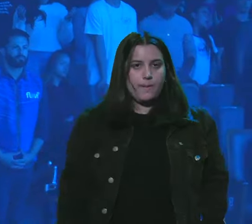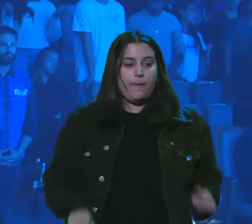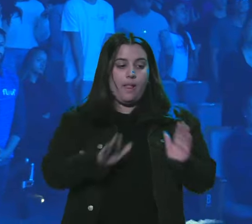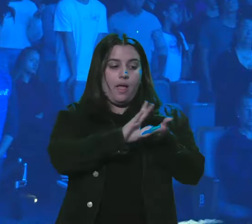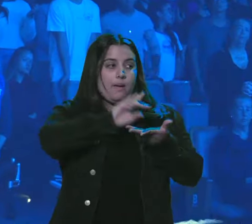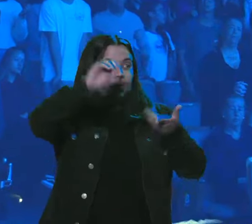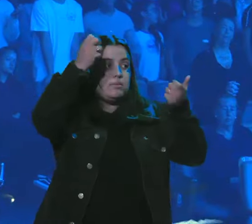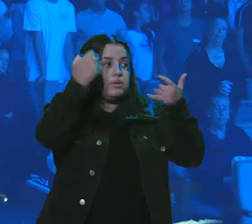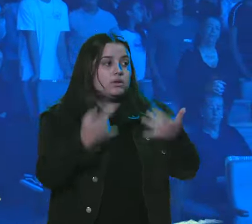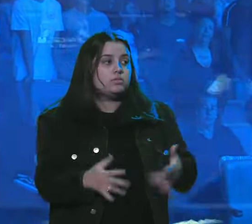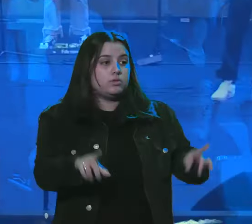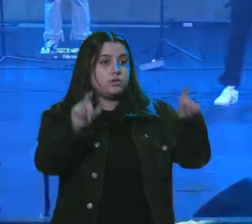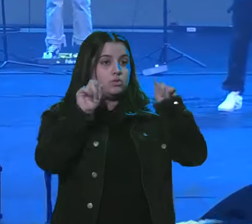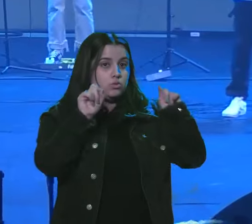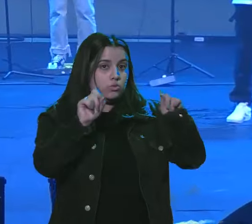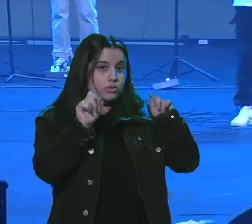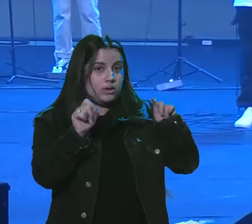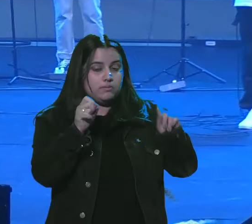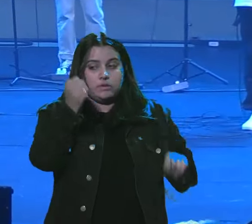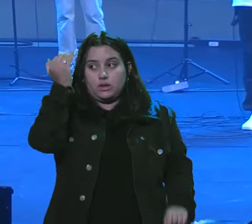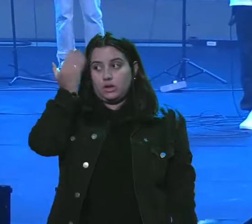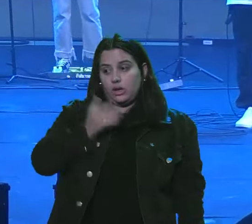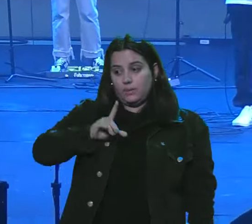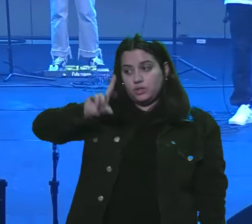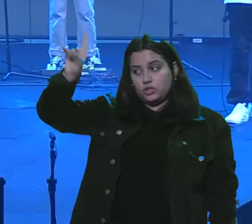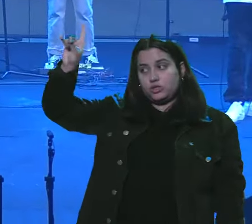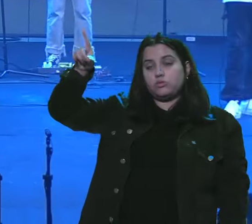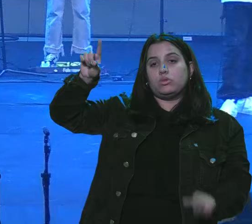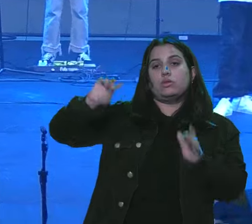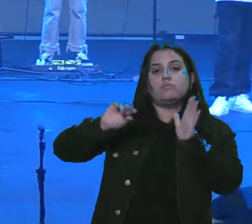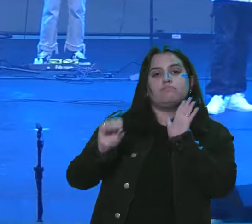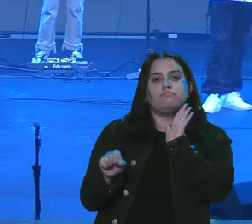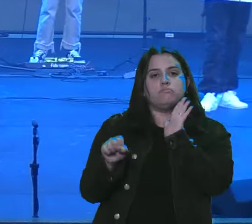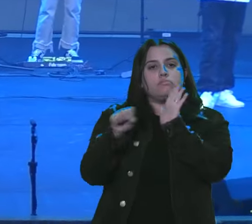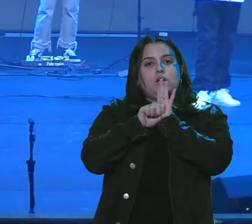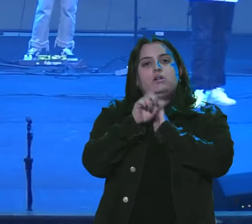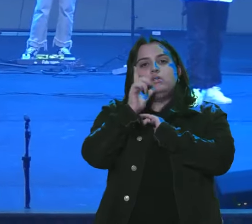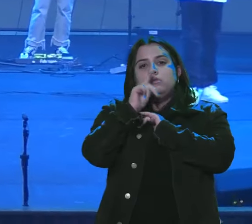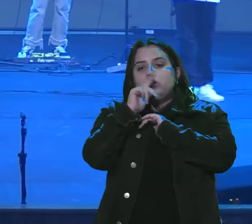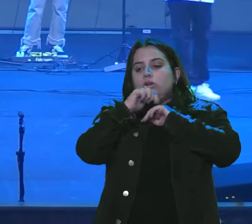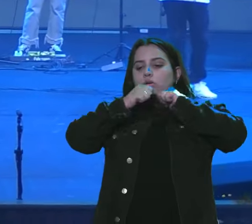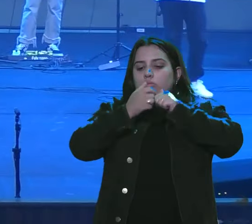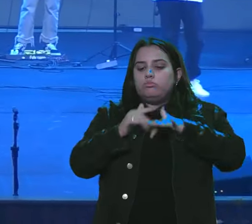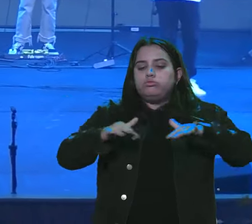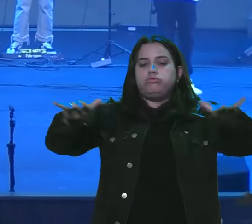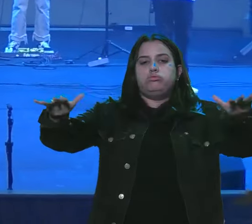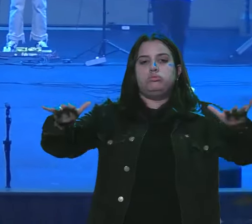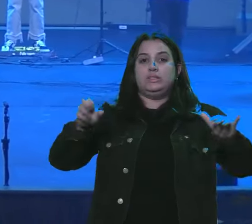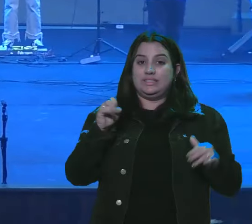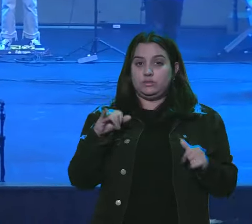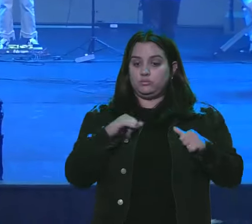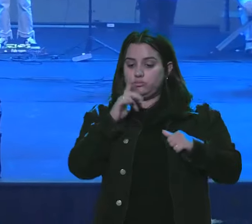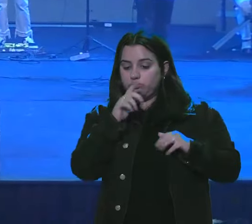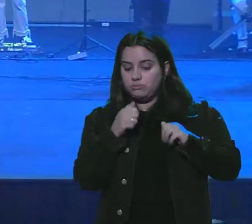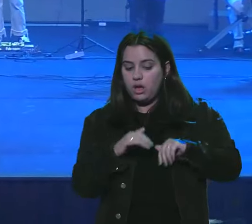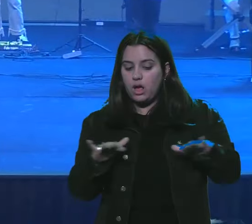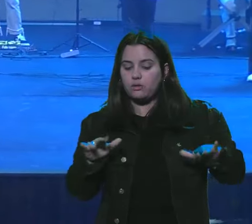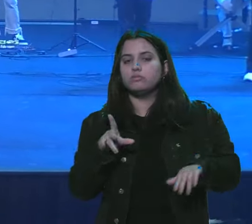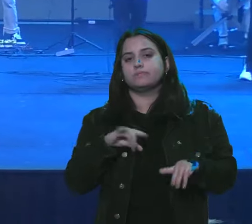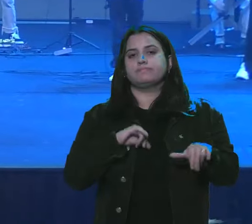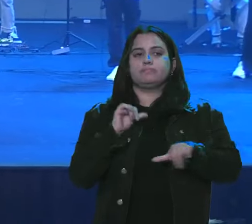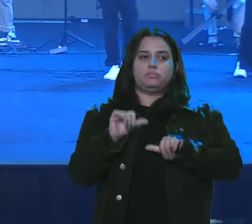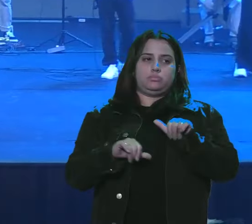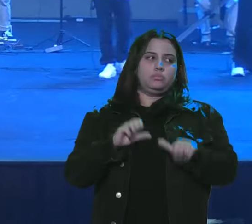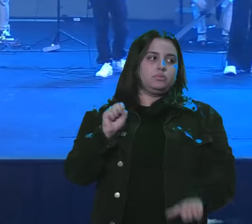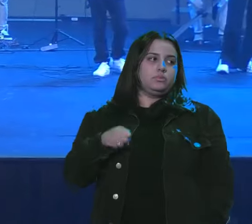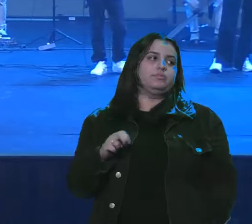diz que a presença de Deus é representada como um rio, e onde esse rio passava, tudo era transformado. Por isso que o nome do